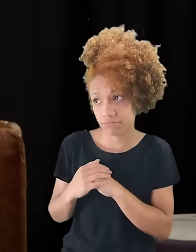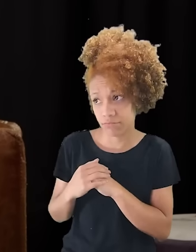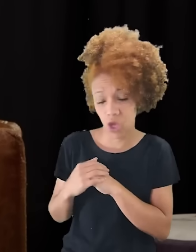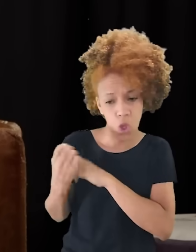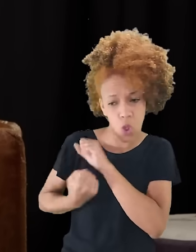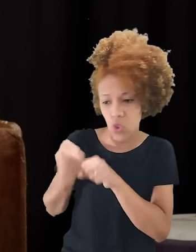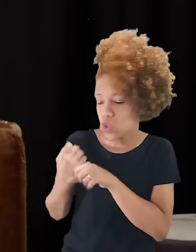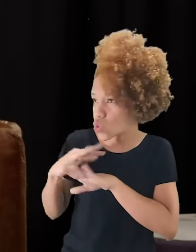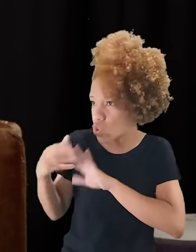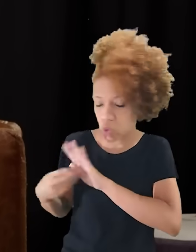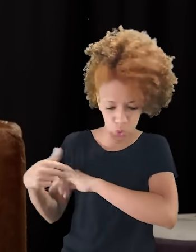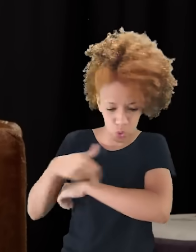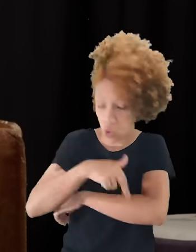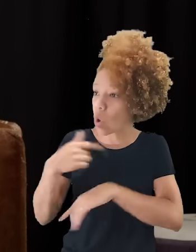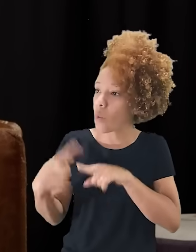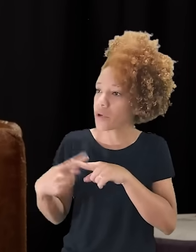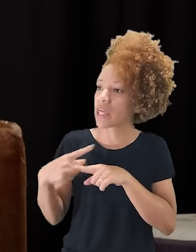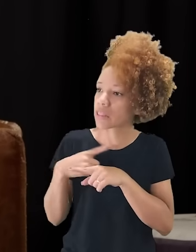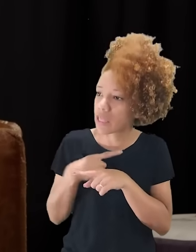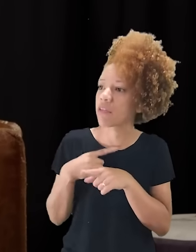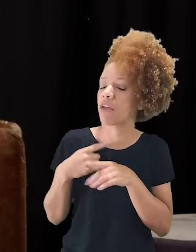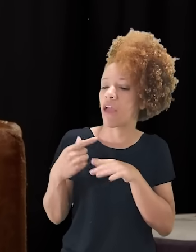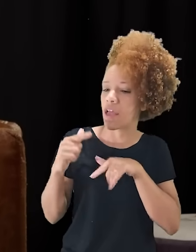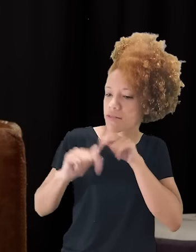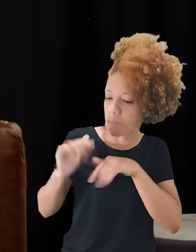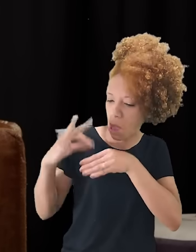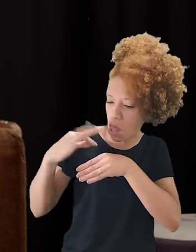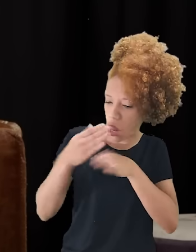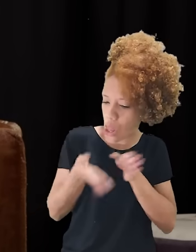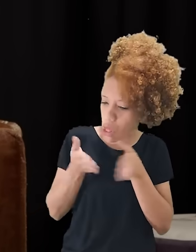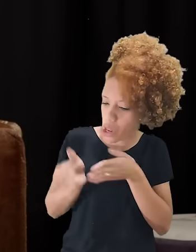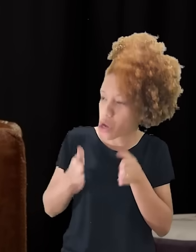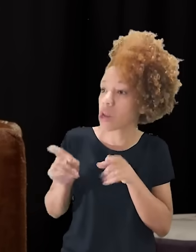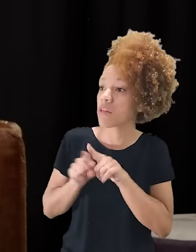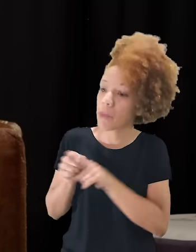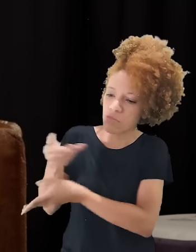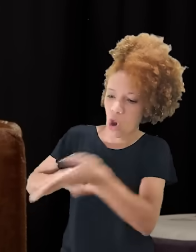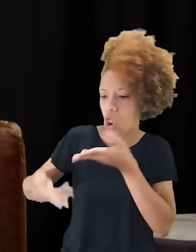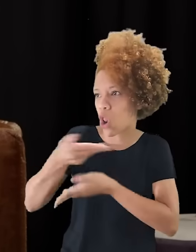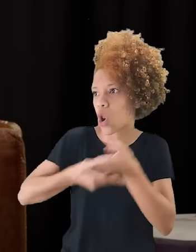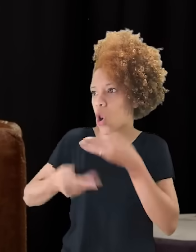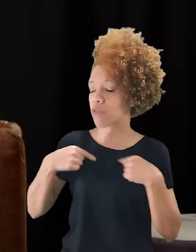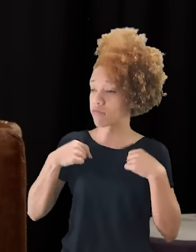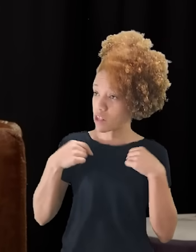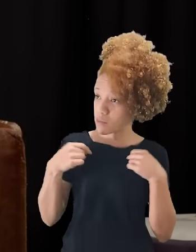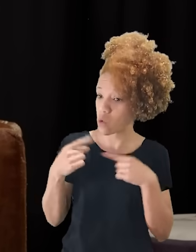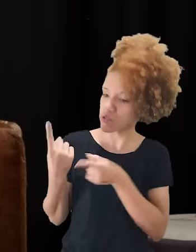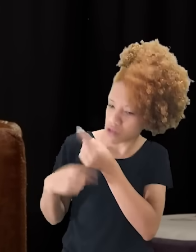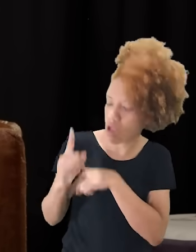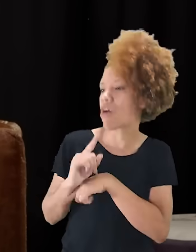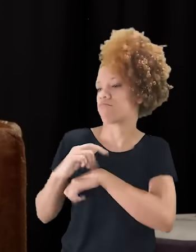todos os desfiles porque é lá que tem essa fabricação das peças e é onde tem o maior giro das das roupas que se